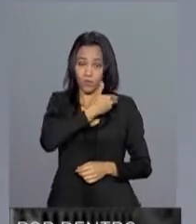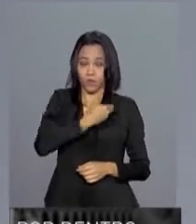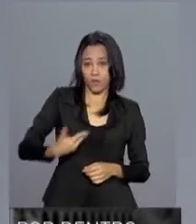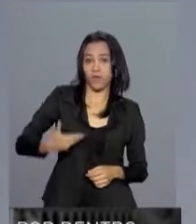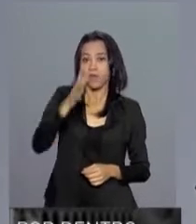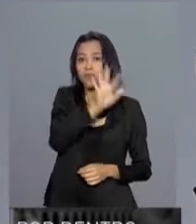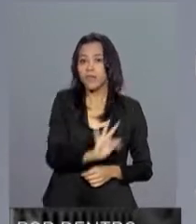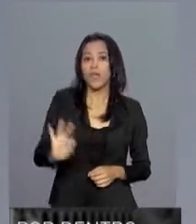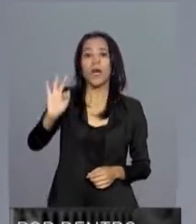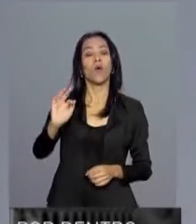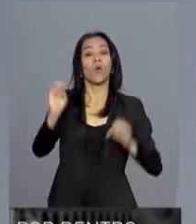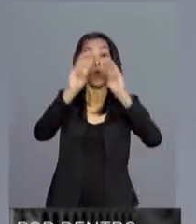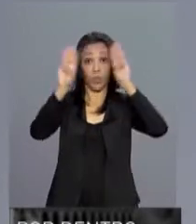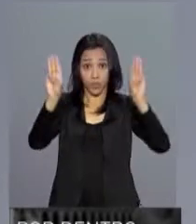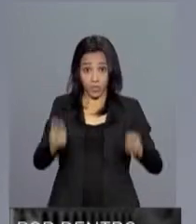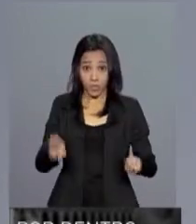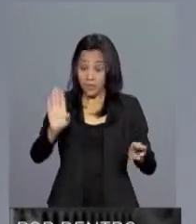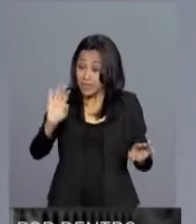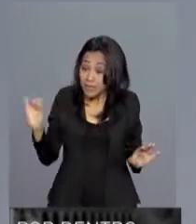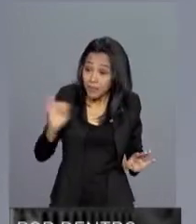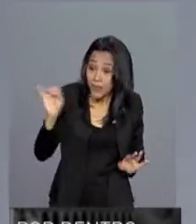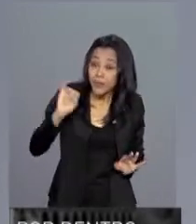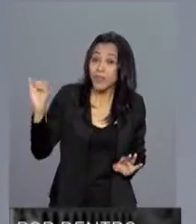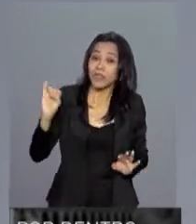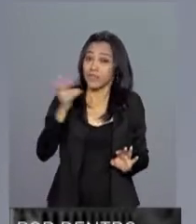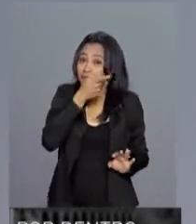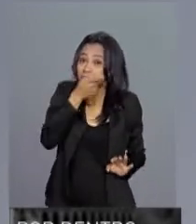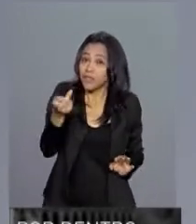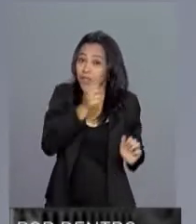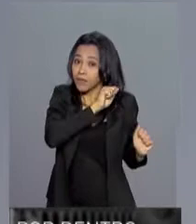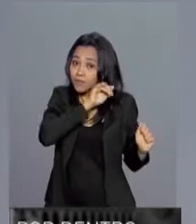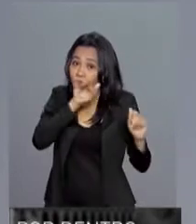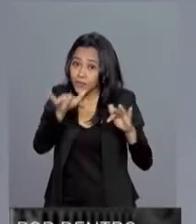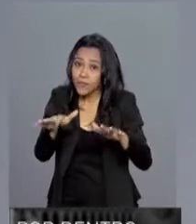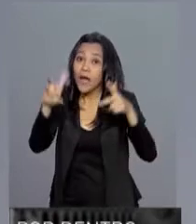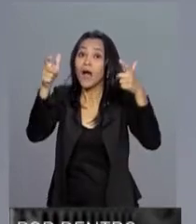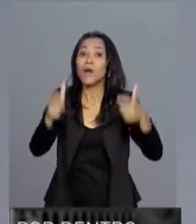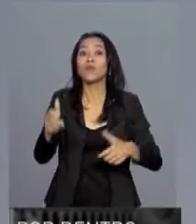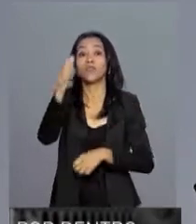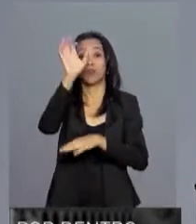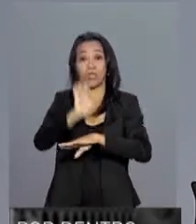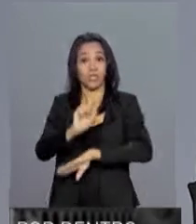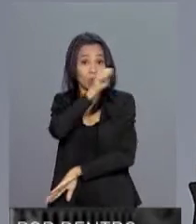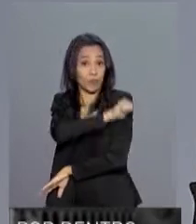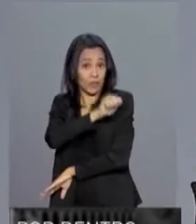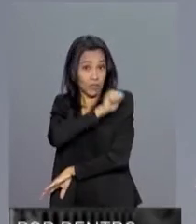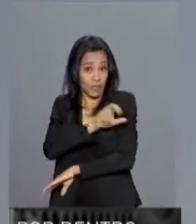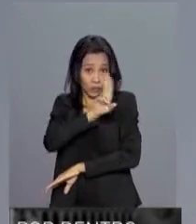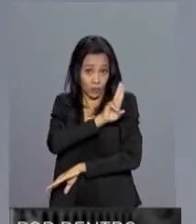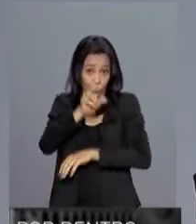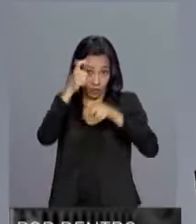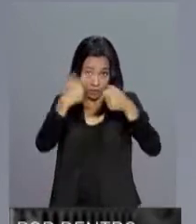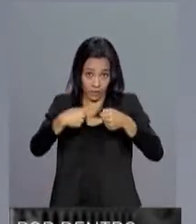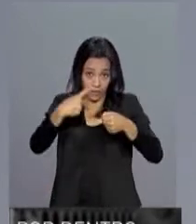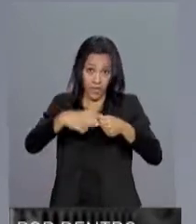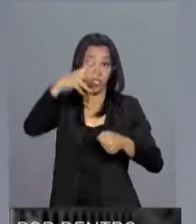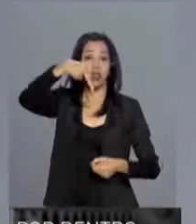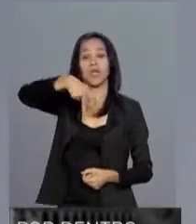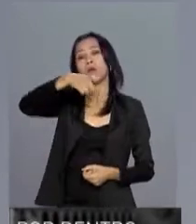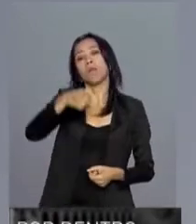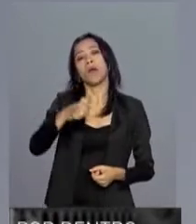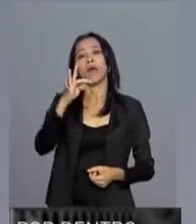visitados do país que o museu imperial de petrópolis nec em 2017 recebeu